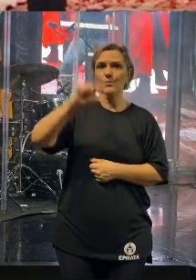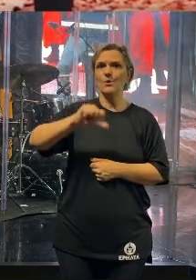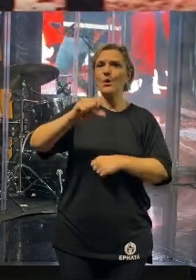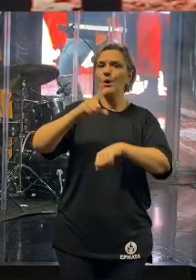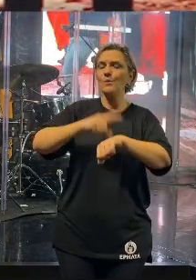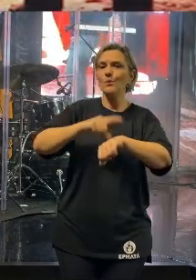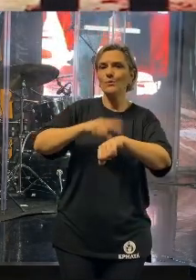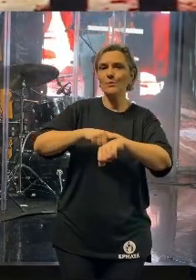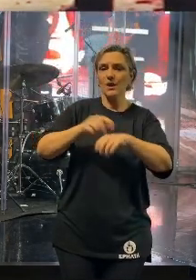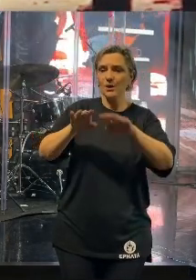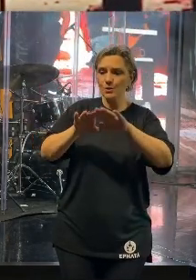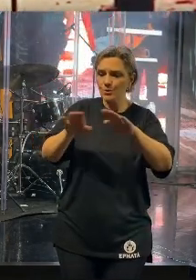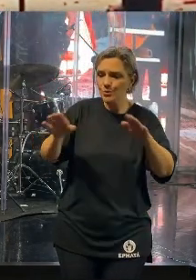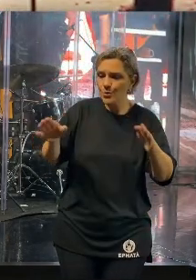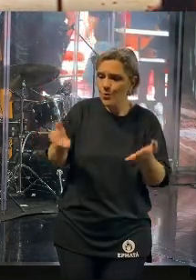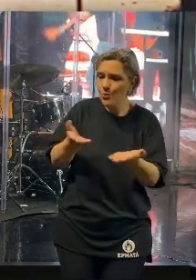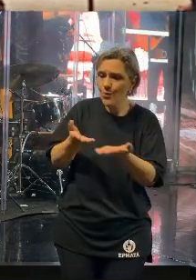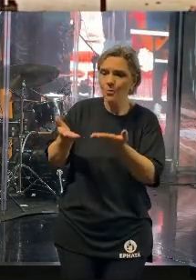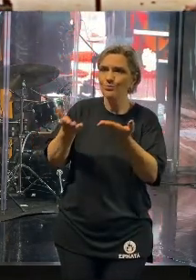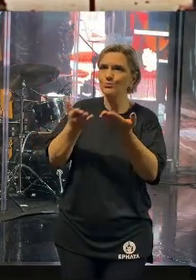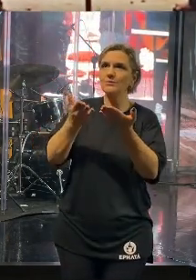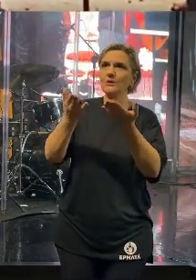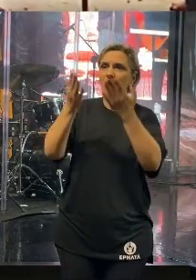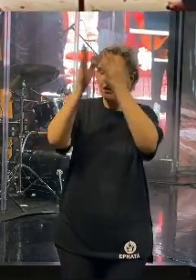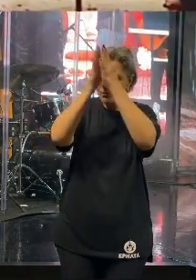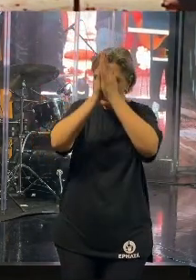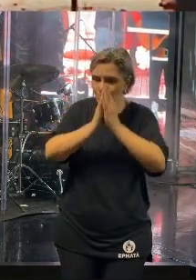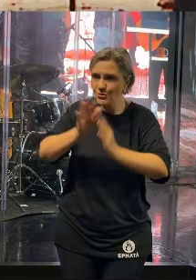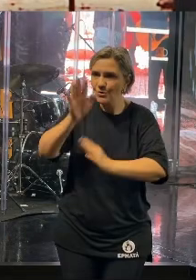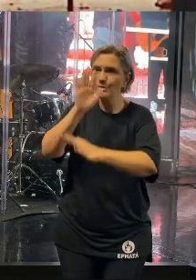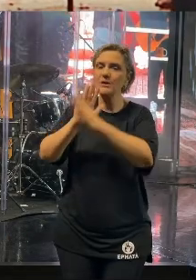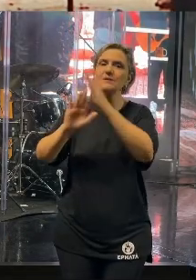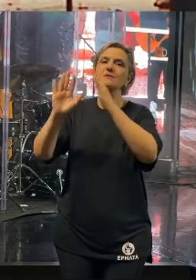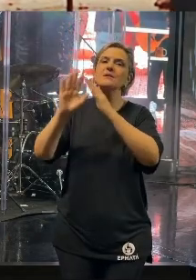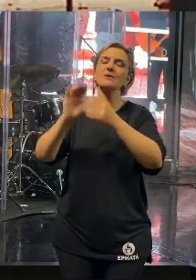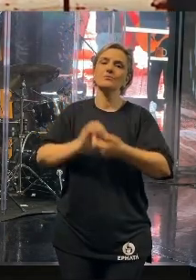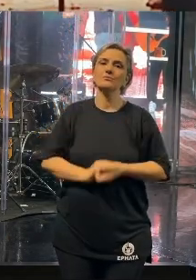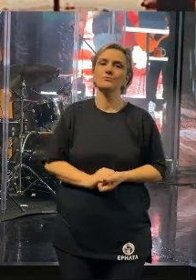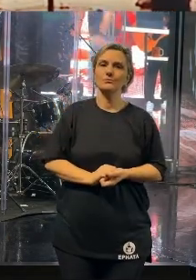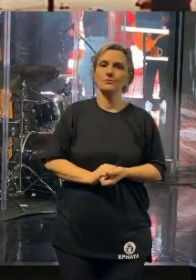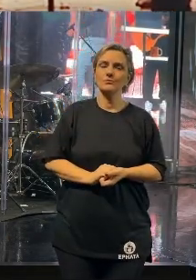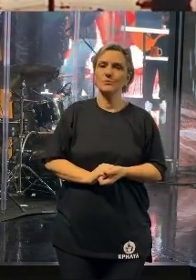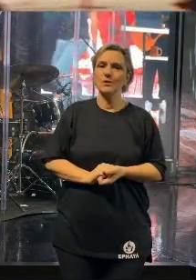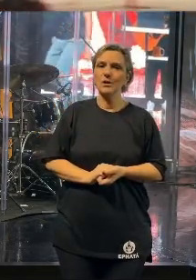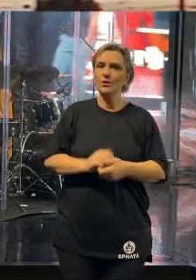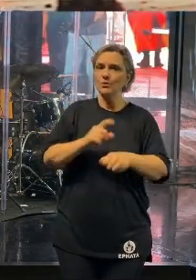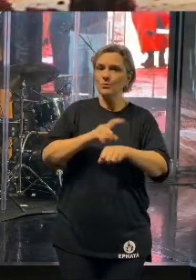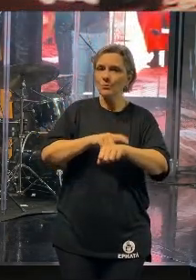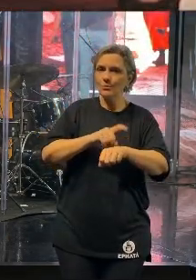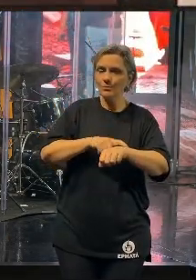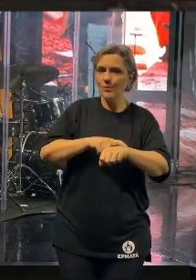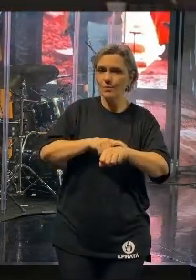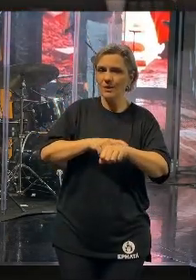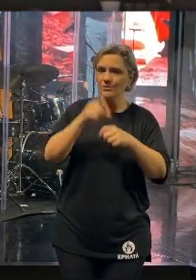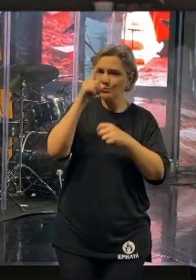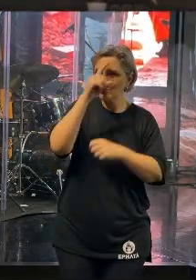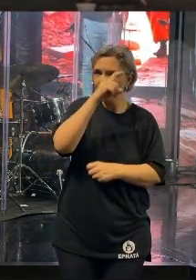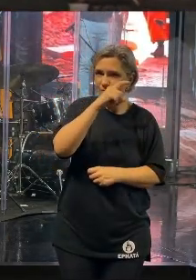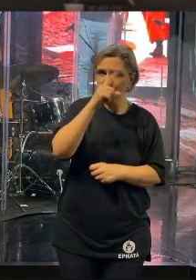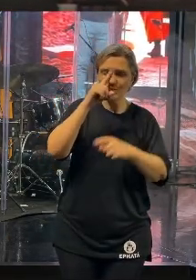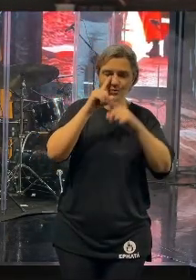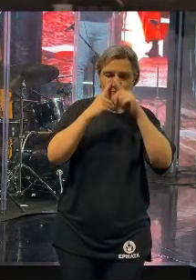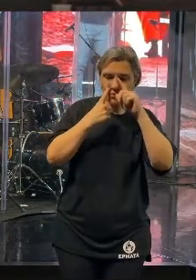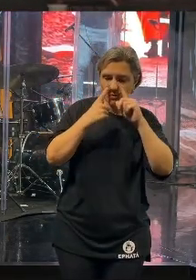Que tal fazer da tua maior crise um cântico novo? Que tal fazer do teu choro,